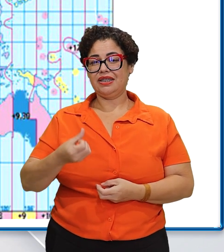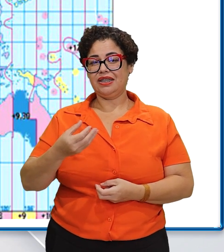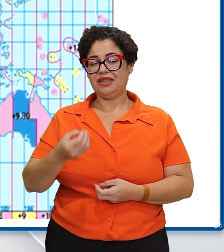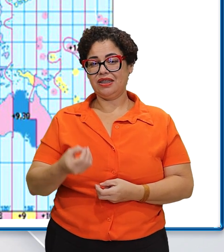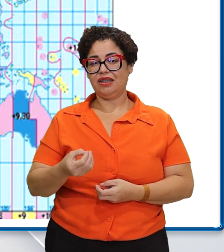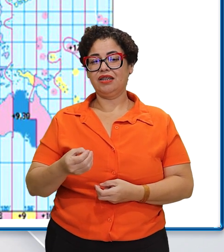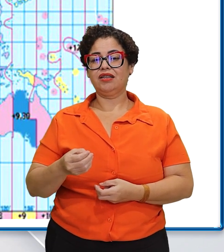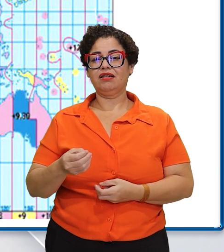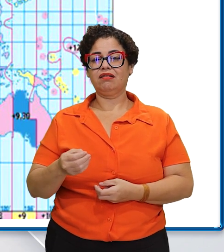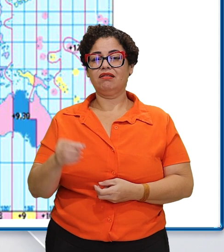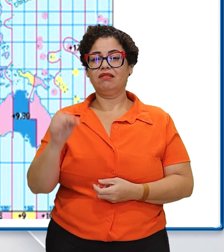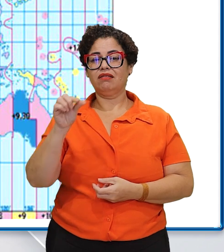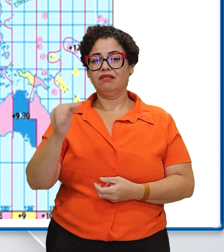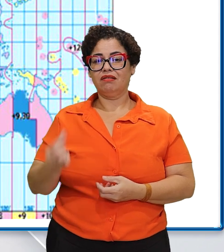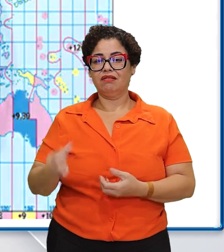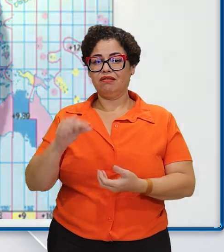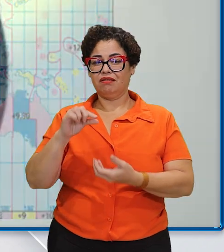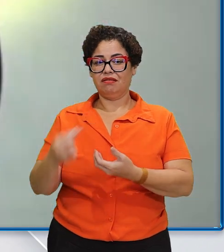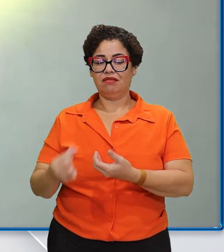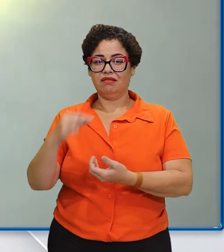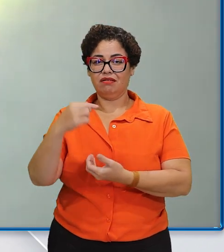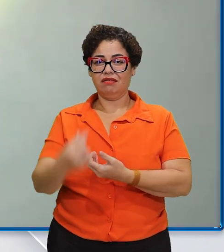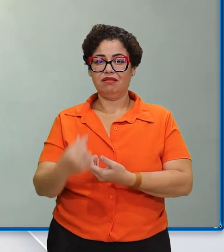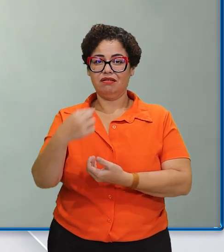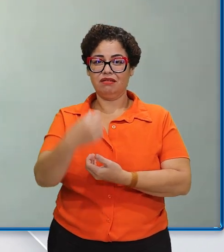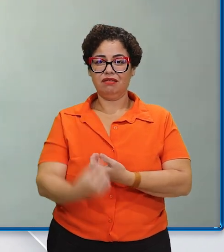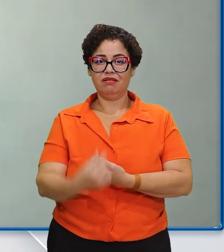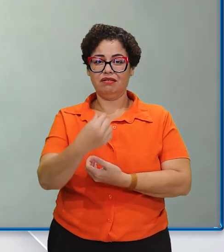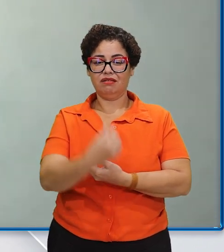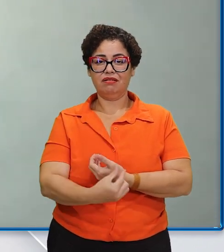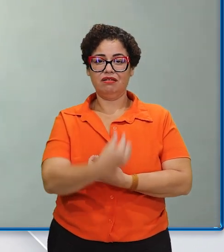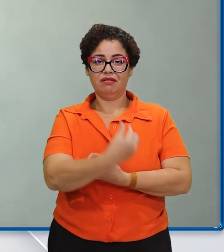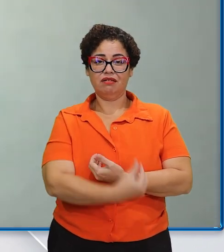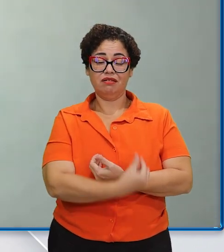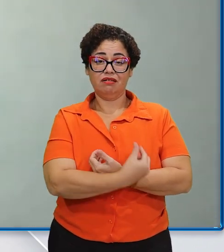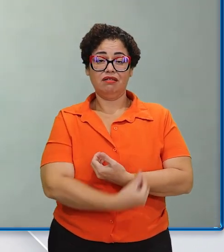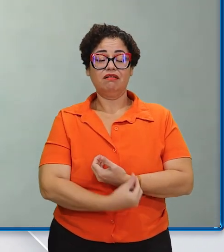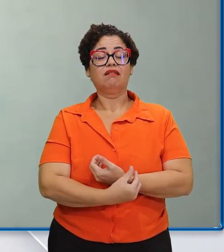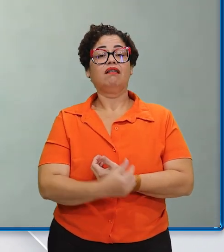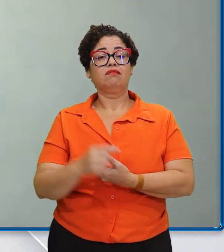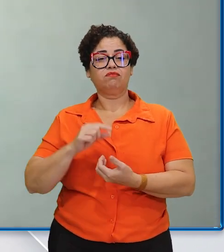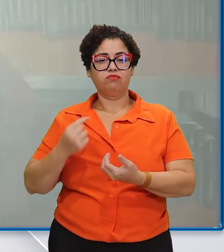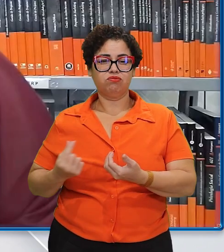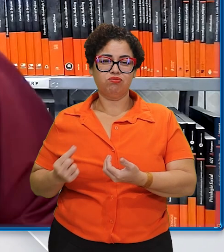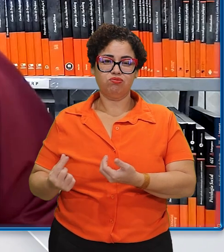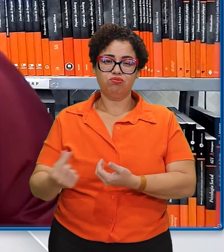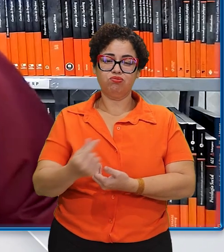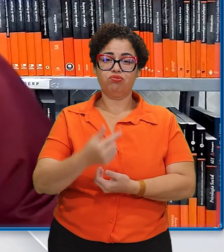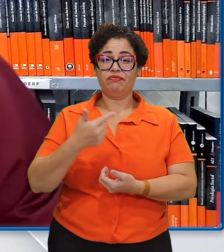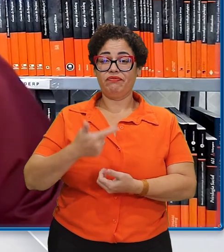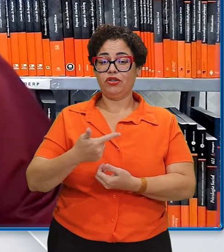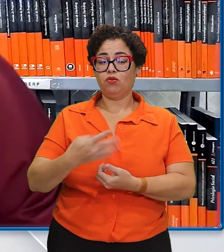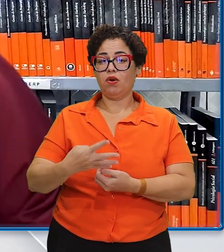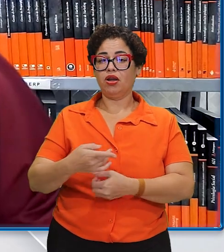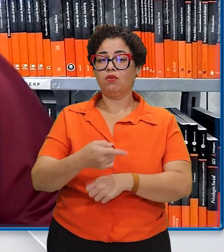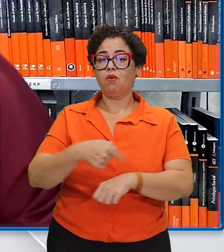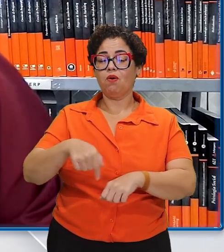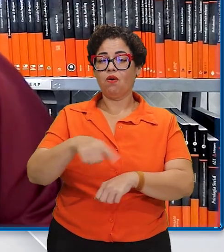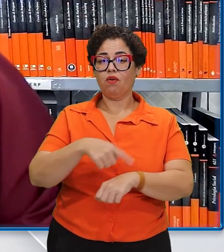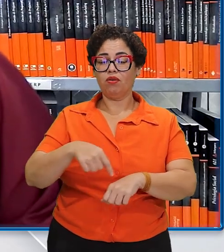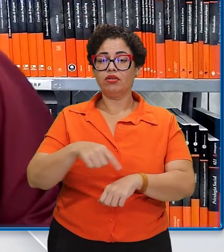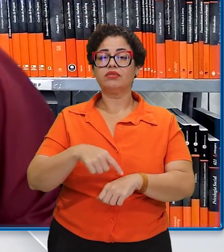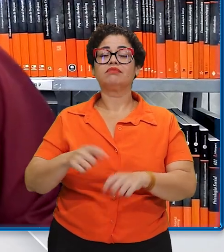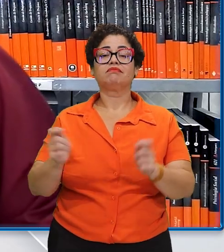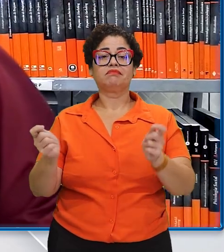360 meridianos dão a volta em torno de si em 24 horas. Logo,